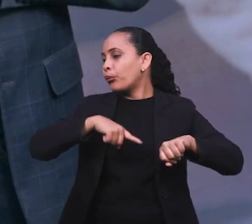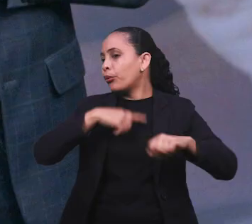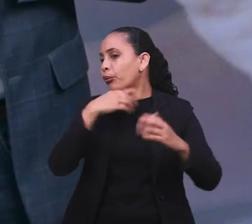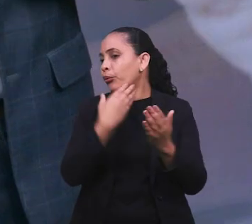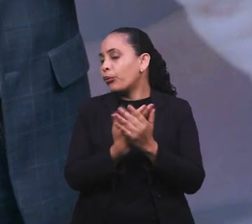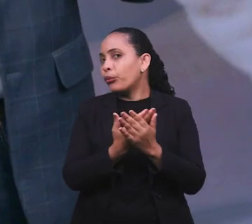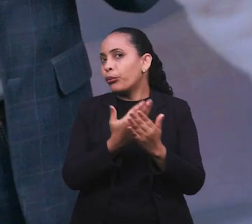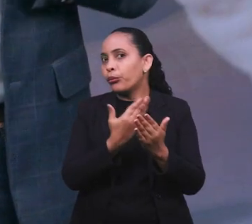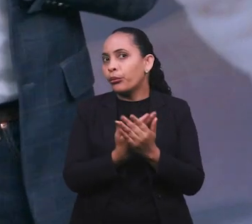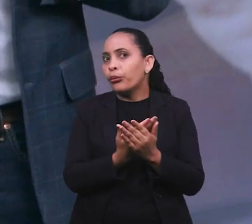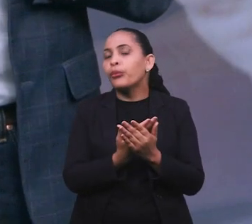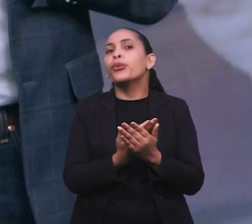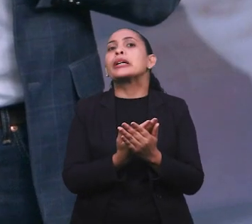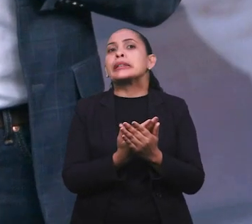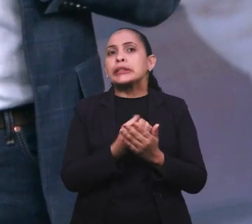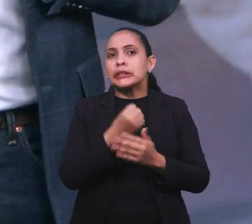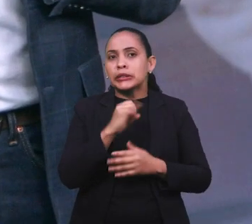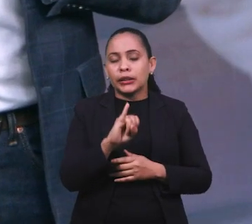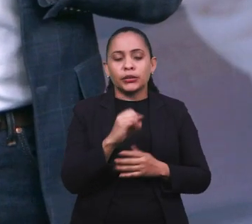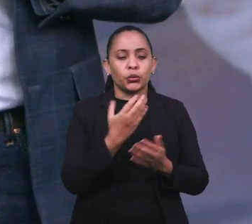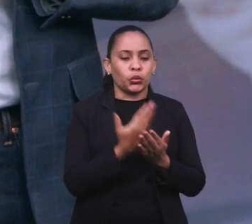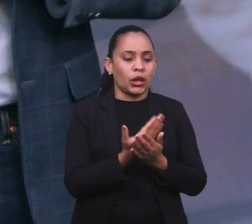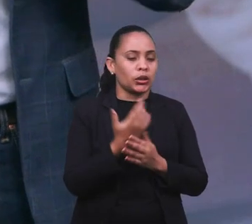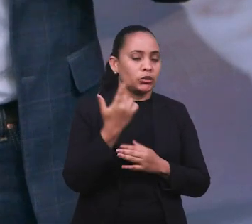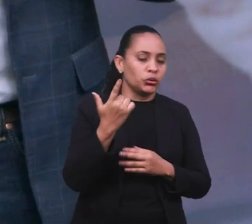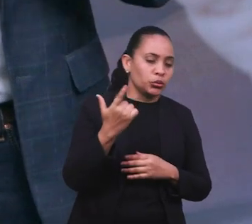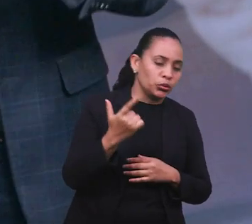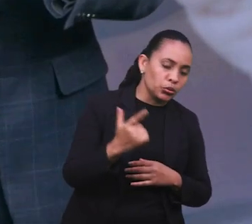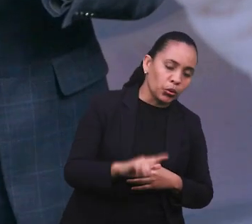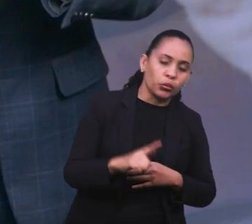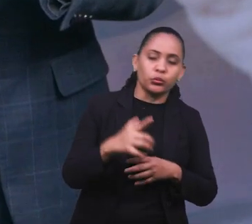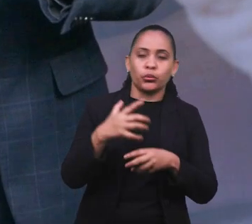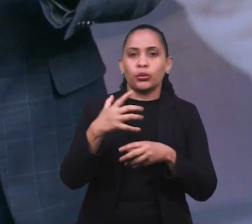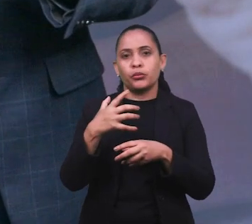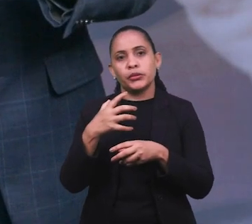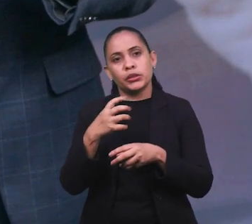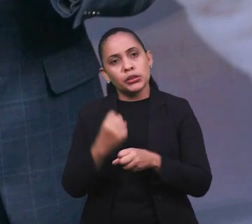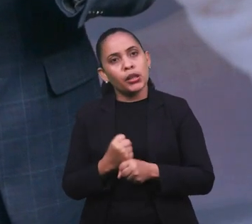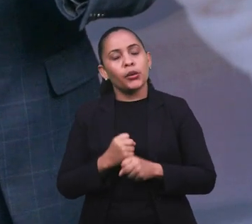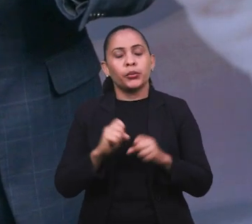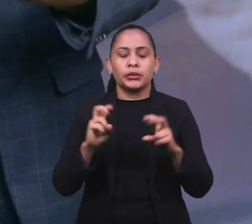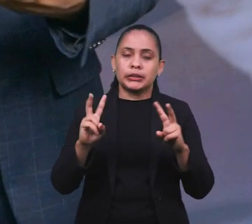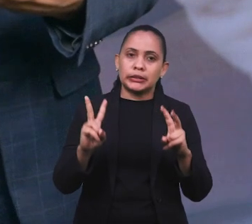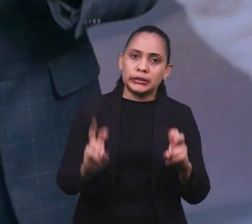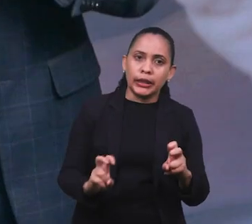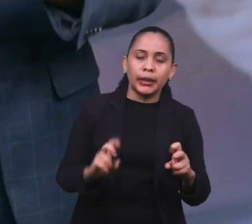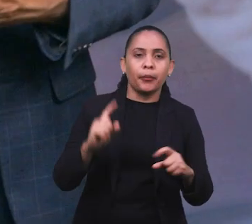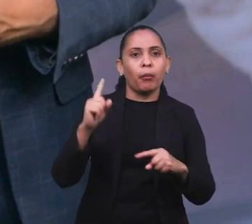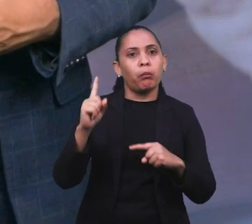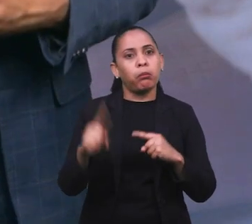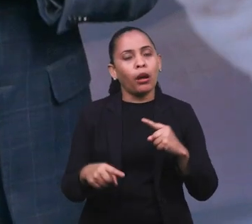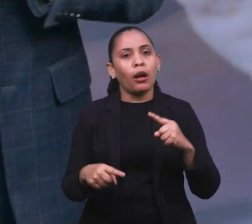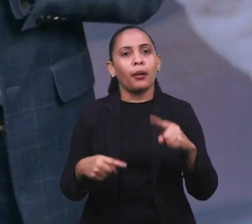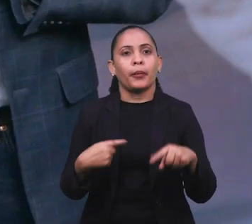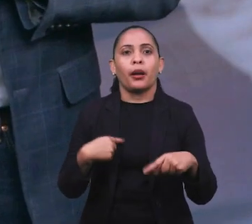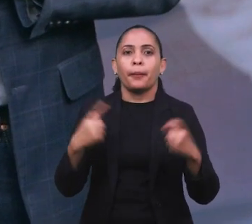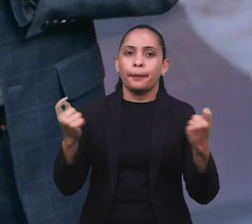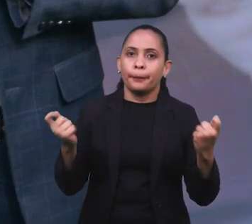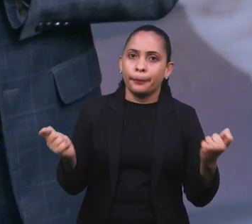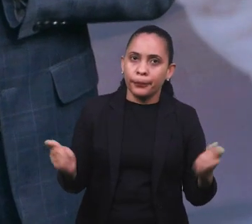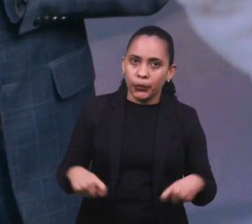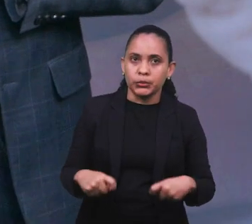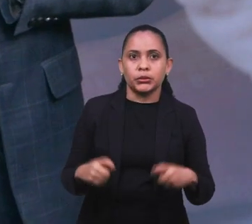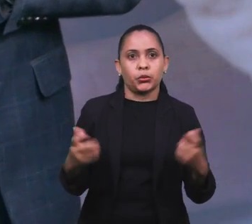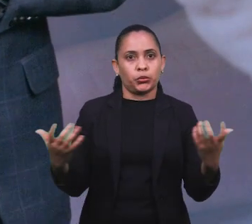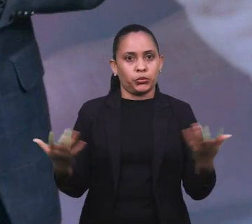estudos. Inclusive, você vai ter que estudar uma vez, você vai ter que revisar esse assunto outras vezes para que você